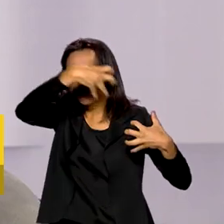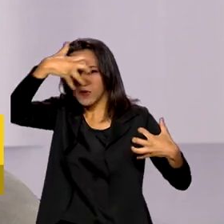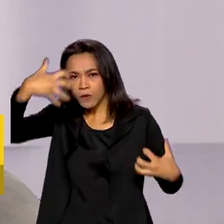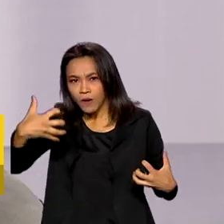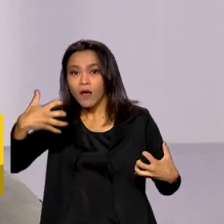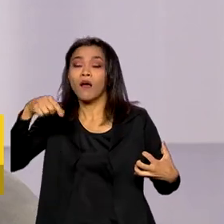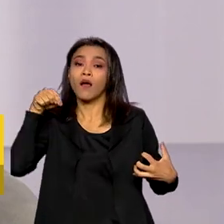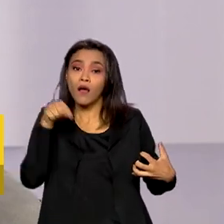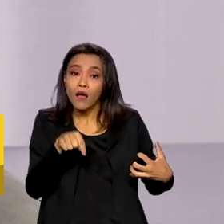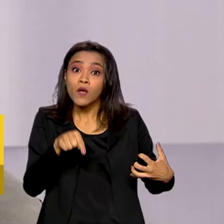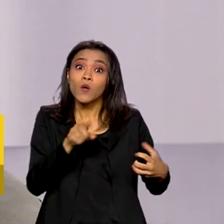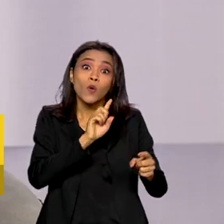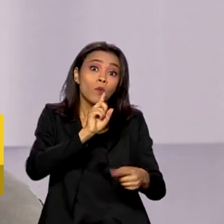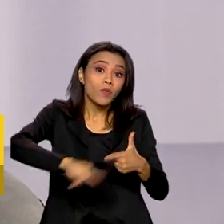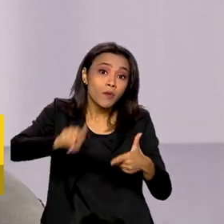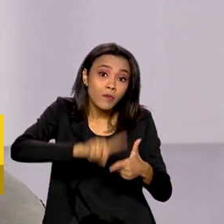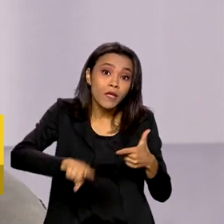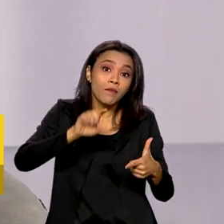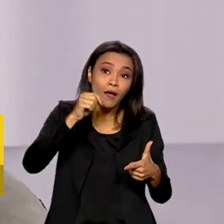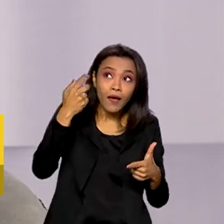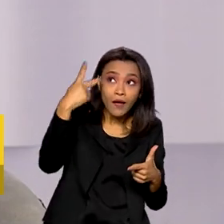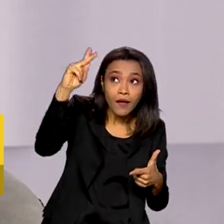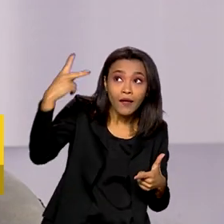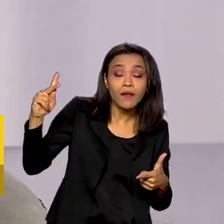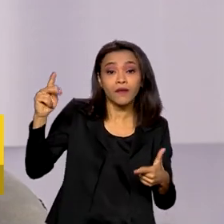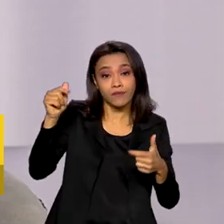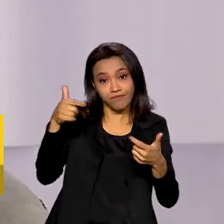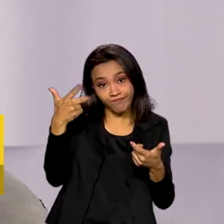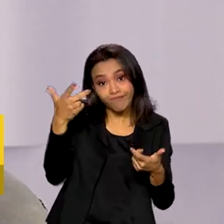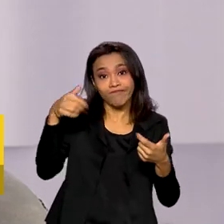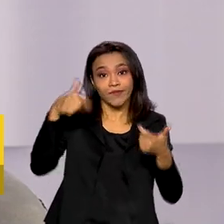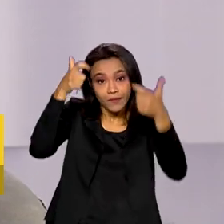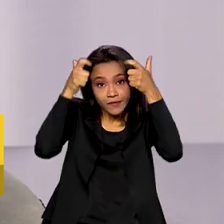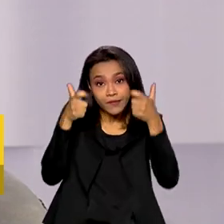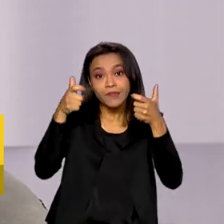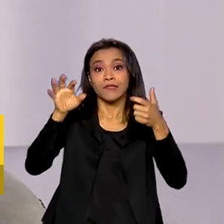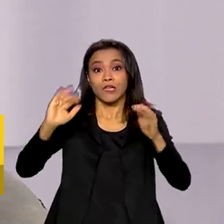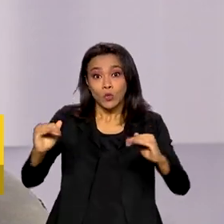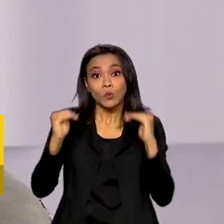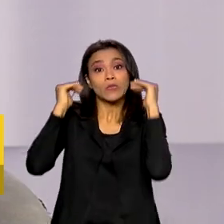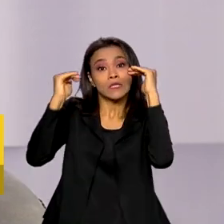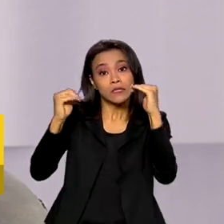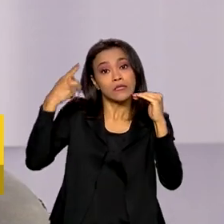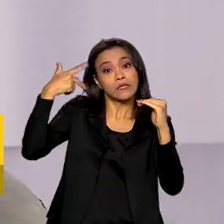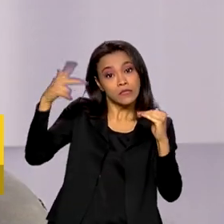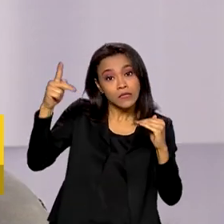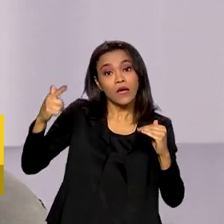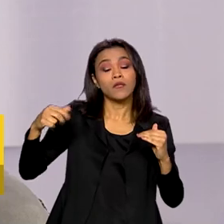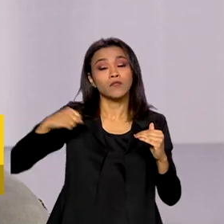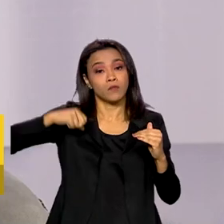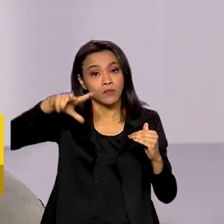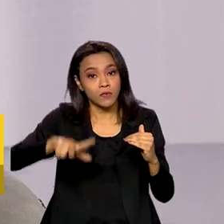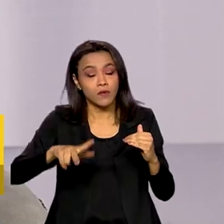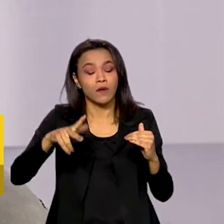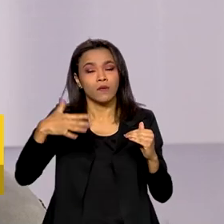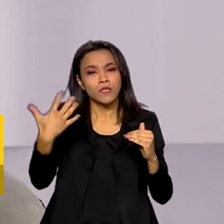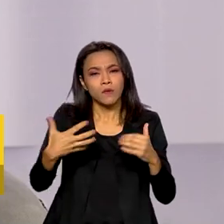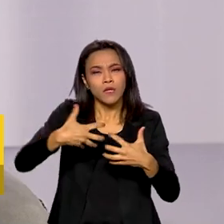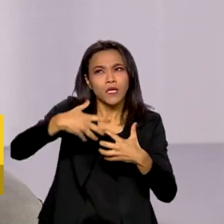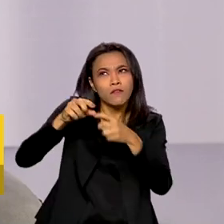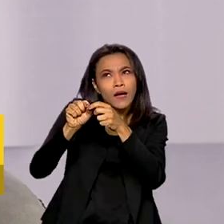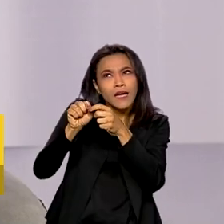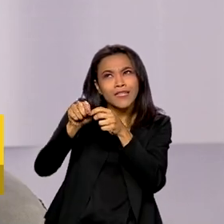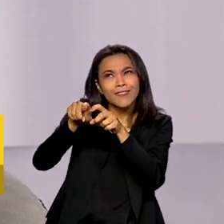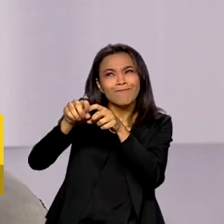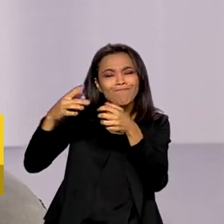problema dele era com as cortes de Lisboa, o problema de Pedro e das elites locais. Então, na medida em que ele vai se desvencilhando